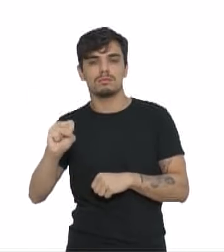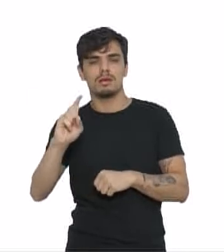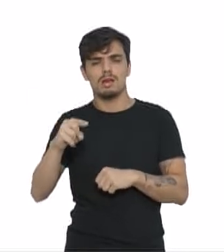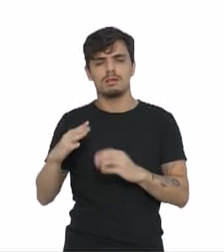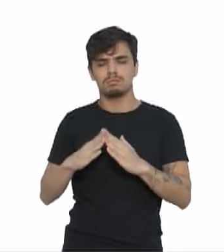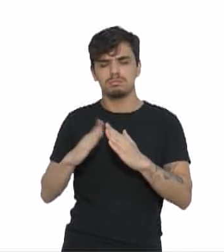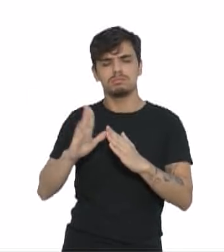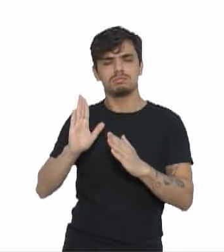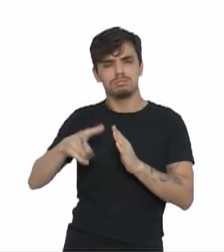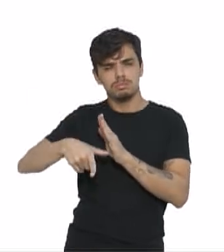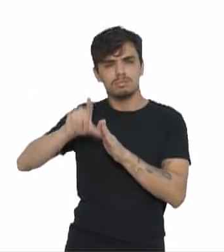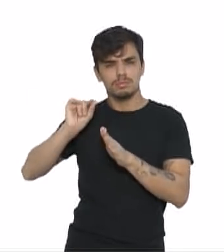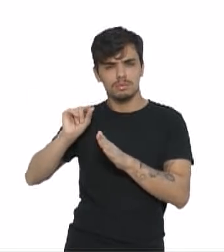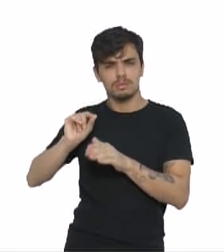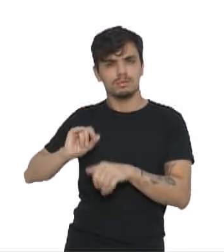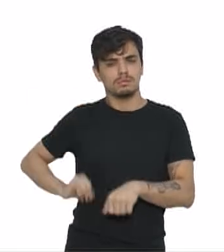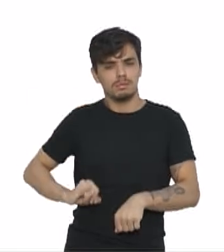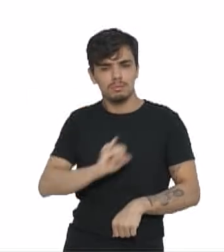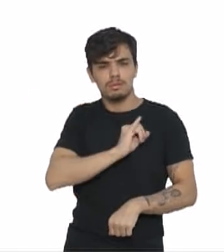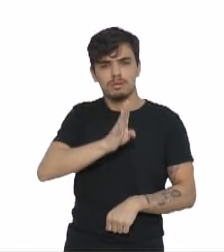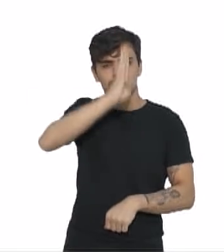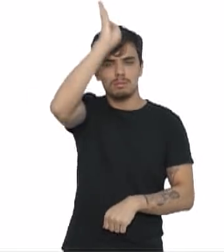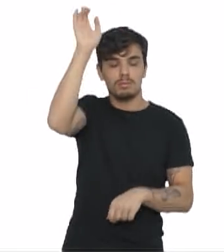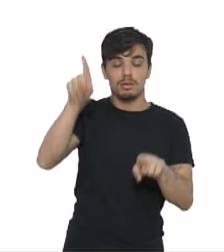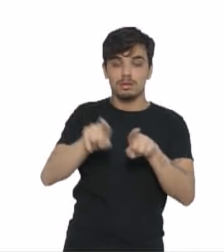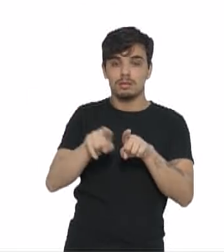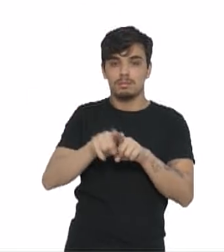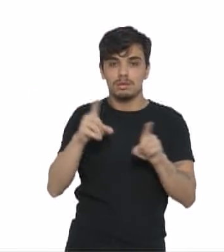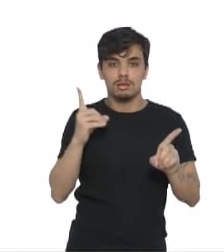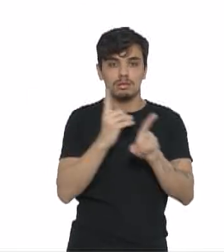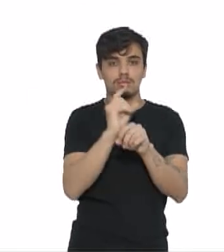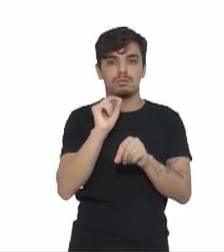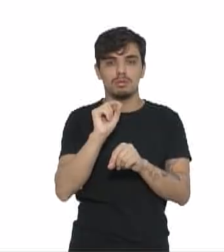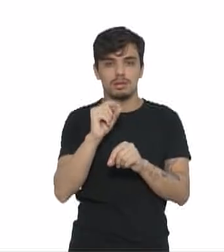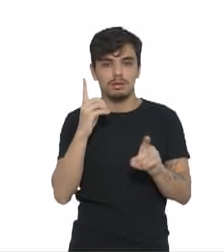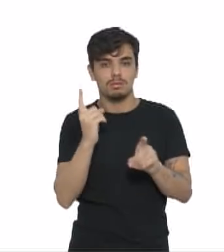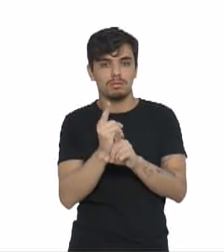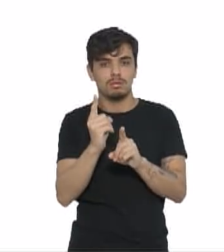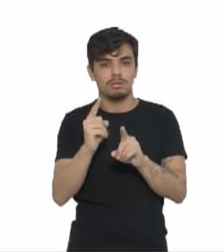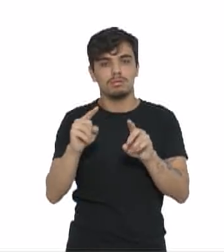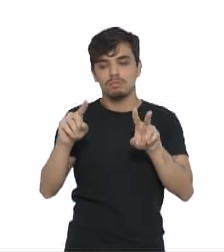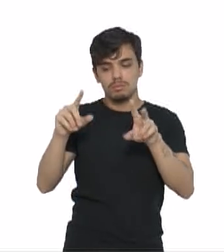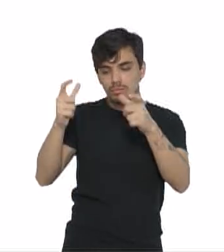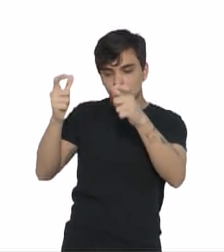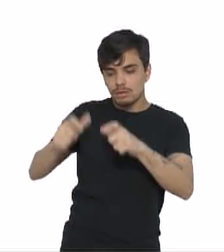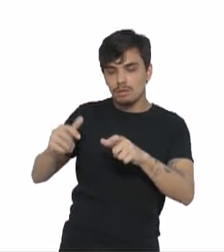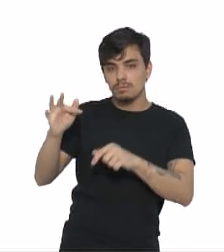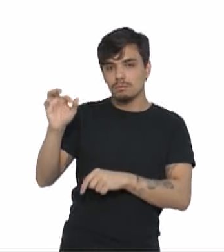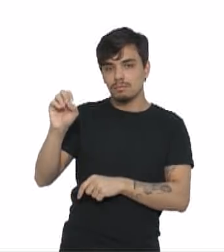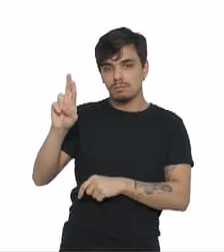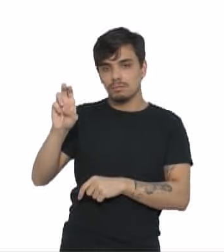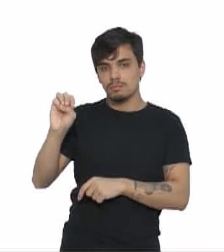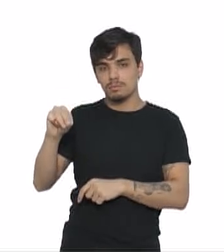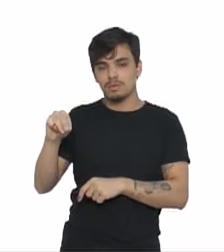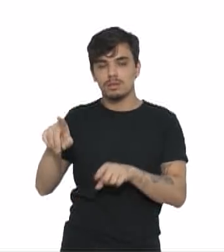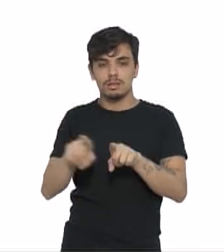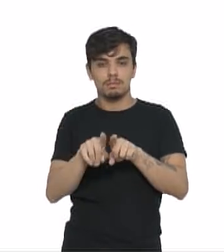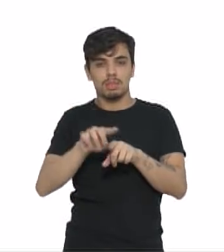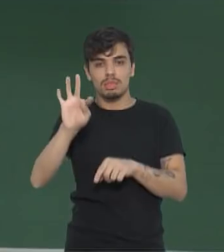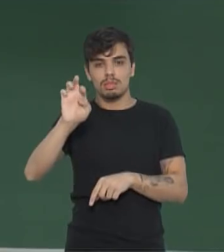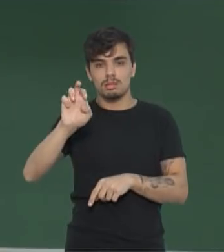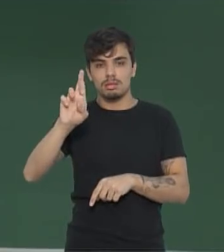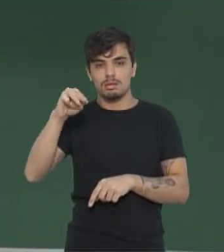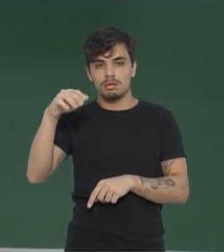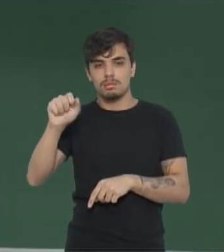Império Romano e descobertas arqueológicas atuais encontraram vestígios de um fórum, termas, aqueles lugares que